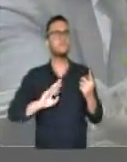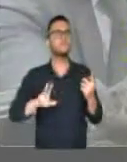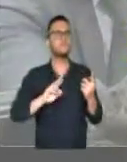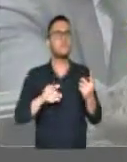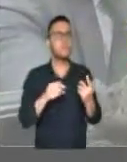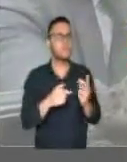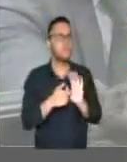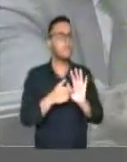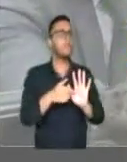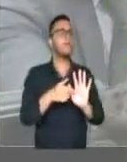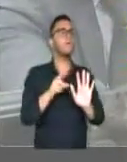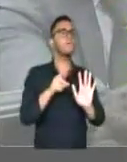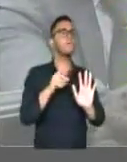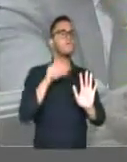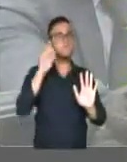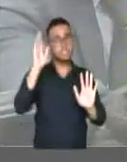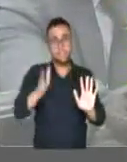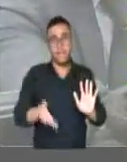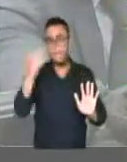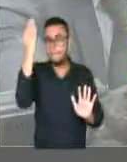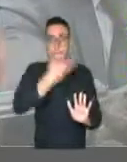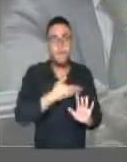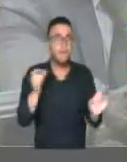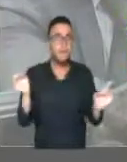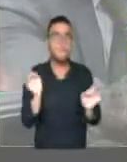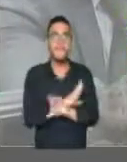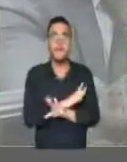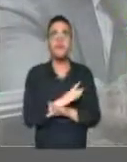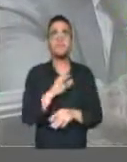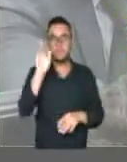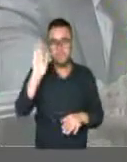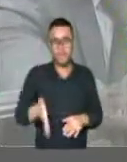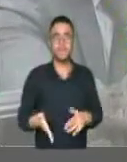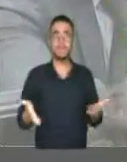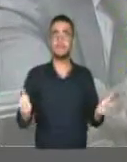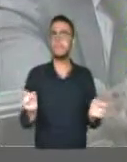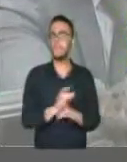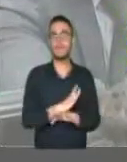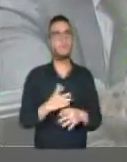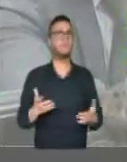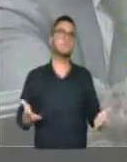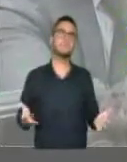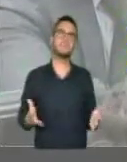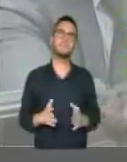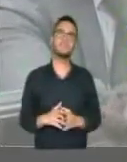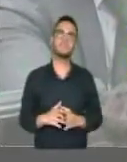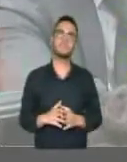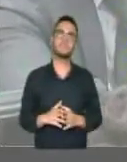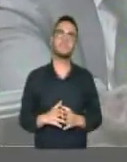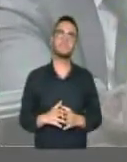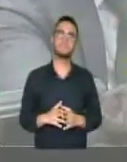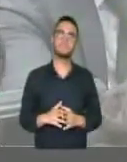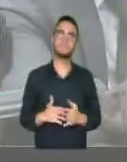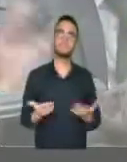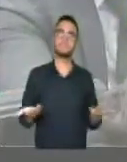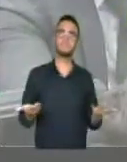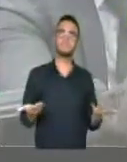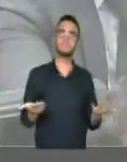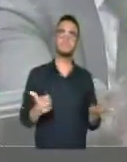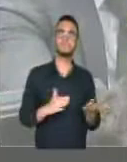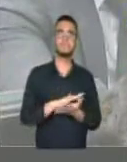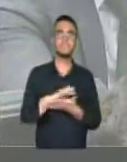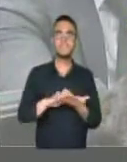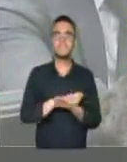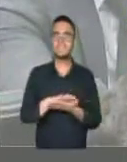que nos bastaria para autorizar uma investigação, isso é prova cabal. Olha, nada de um